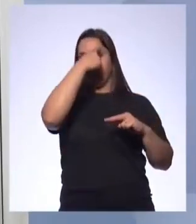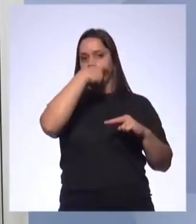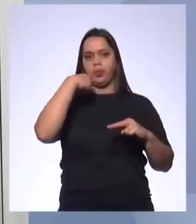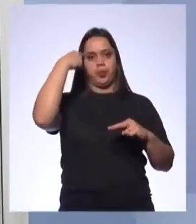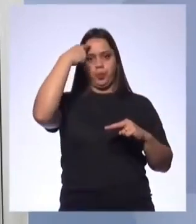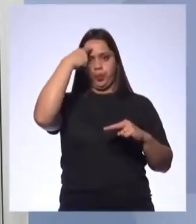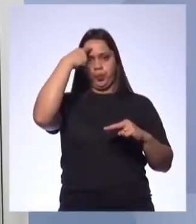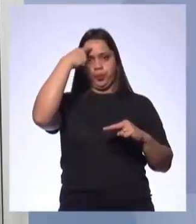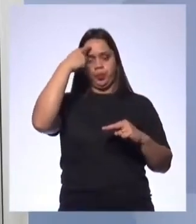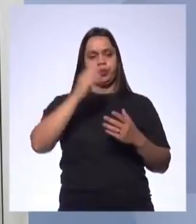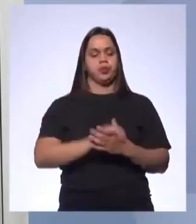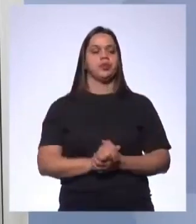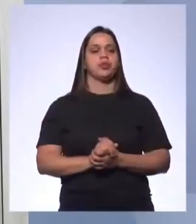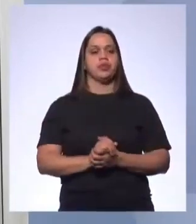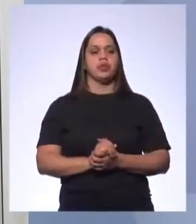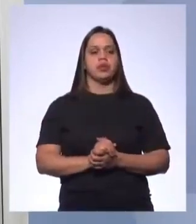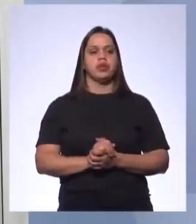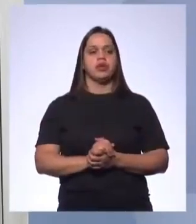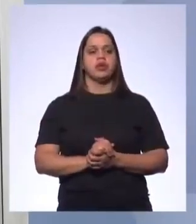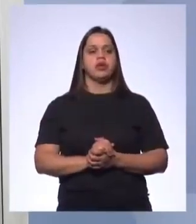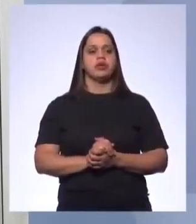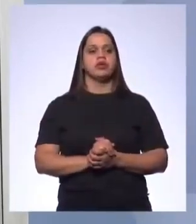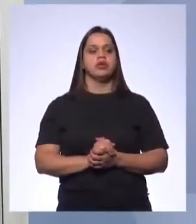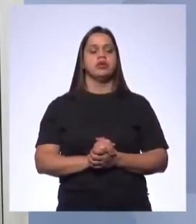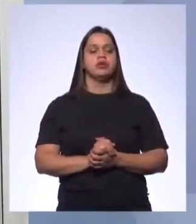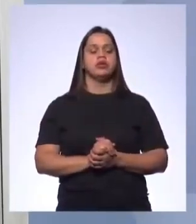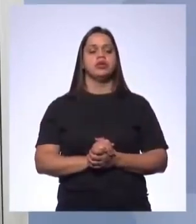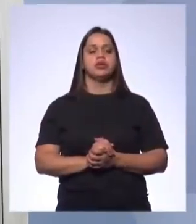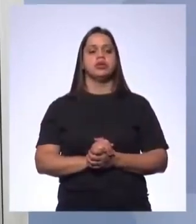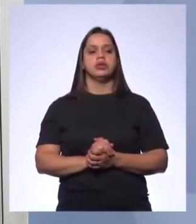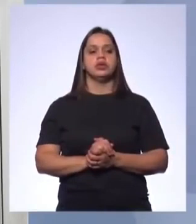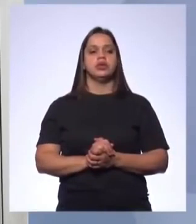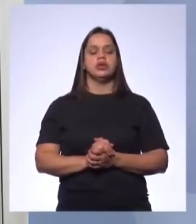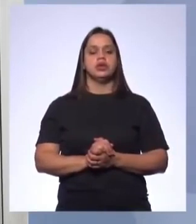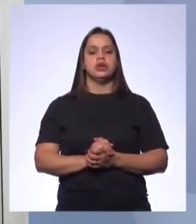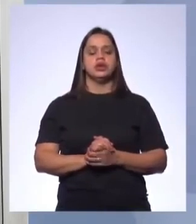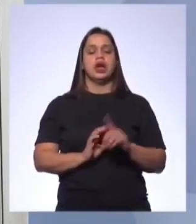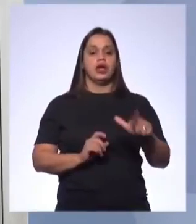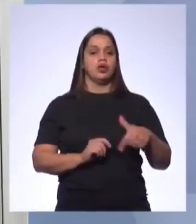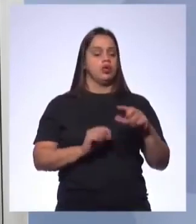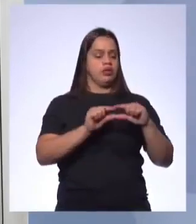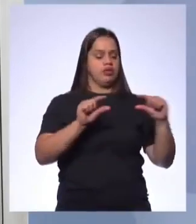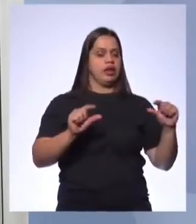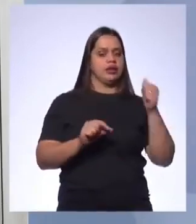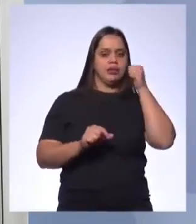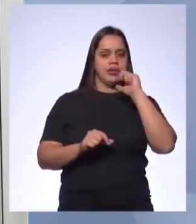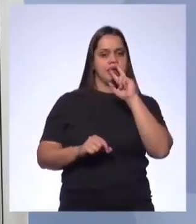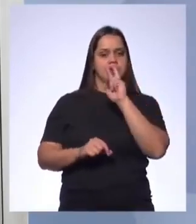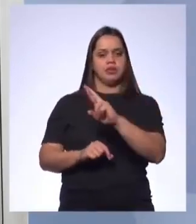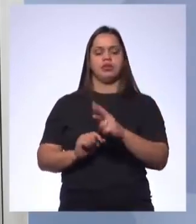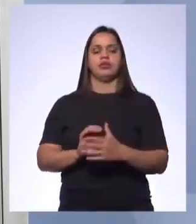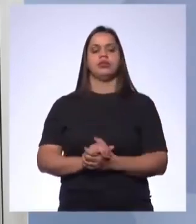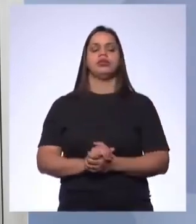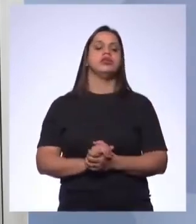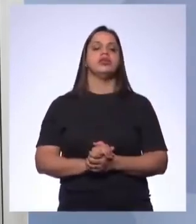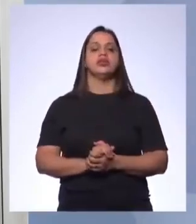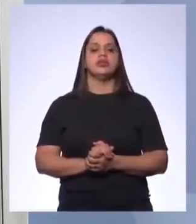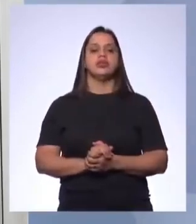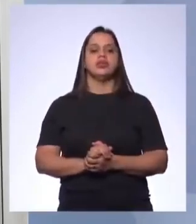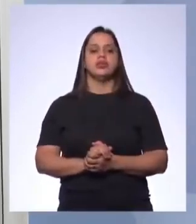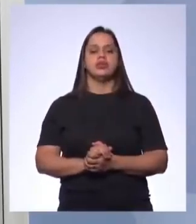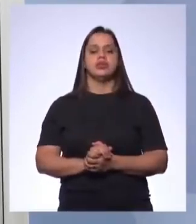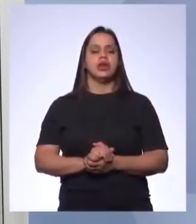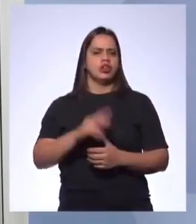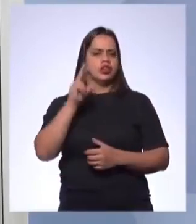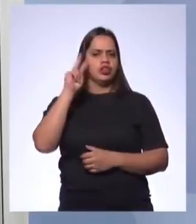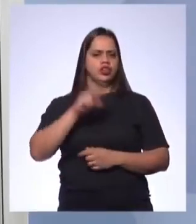certo? Outra. Peguei uma frase lá onde a menina responde. It's oval like my mother's.